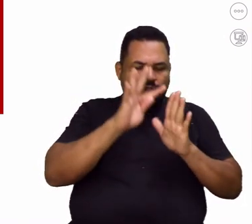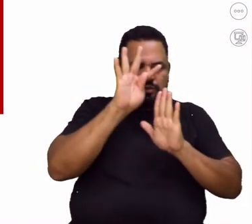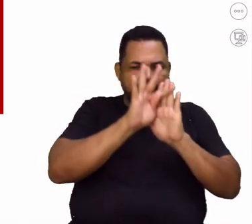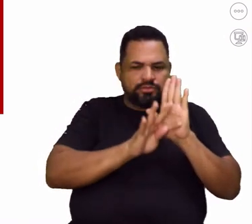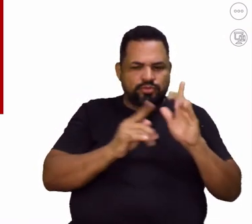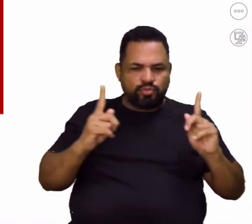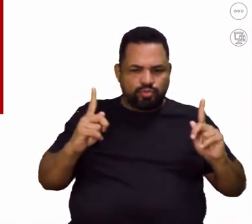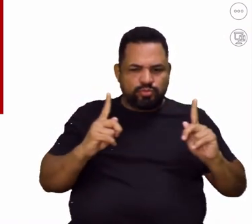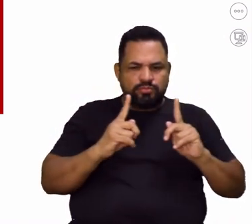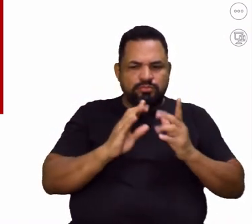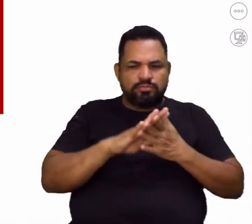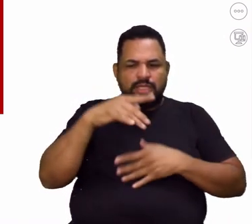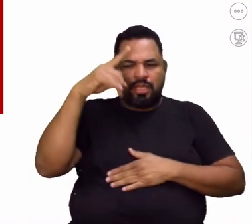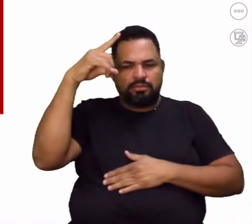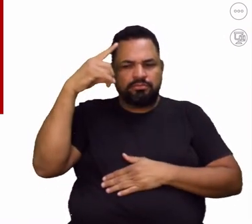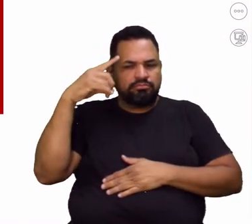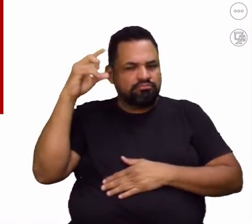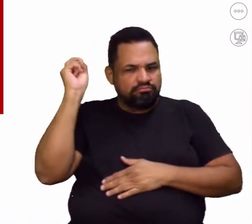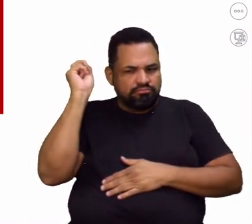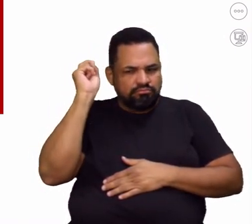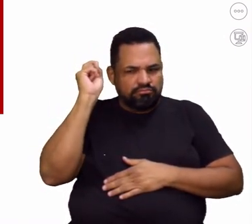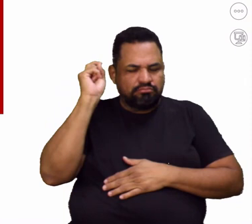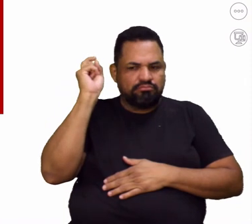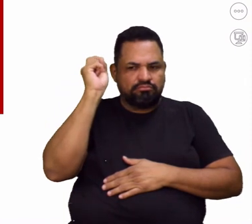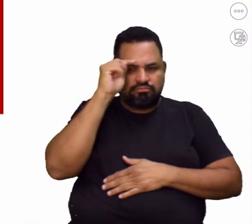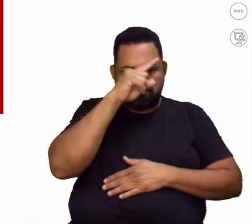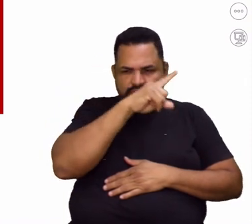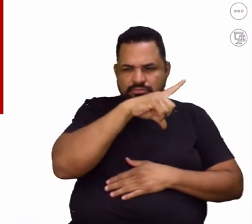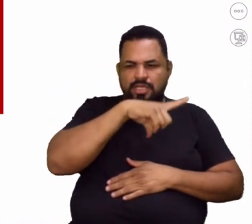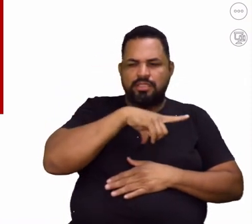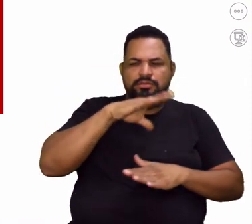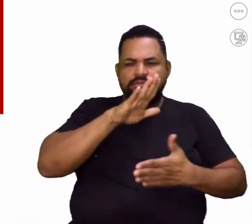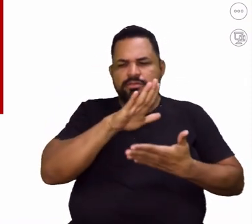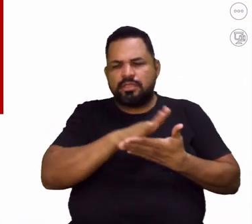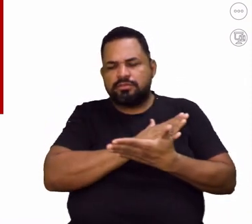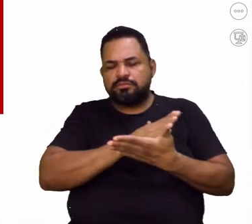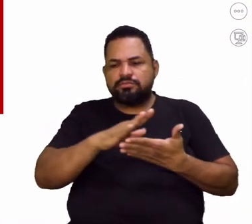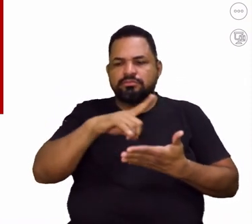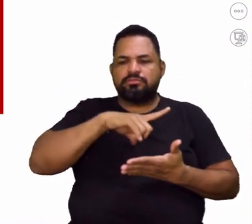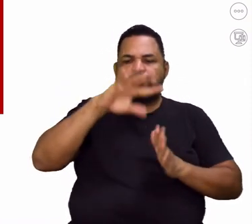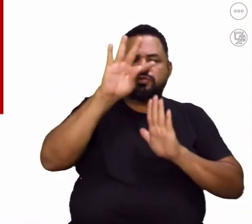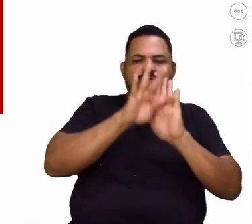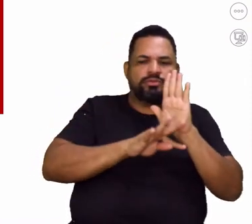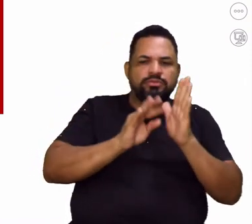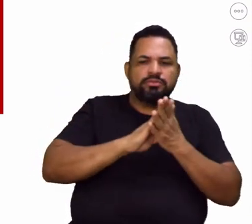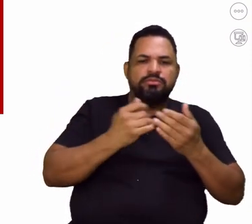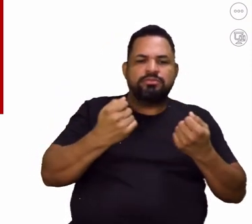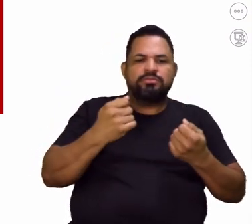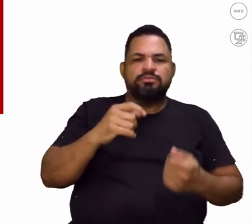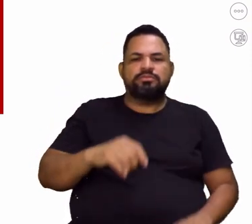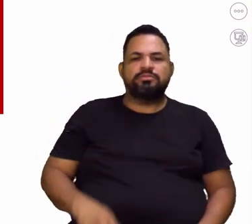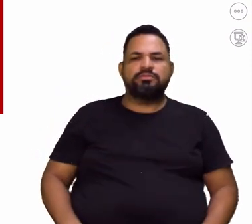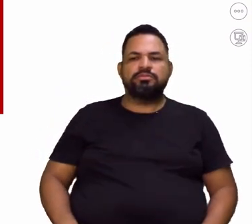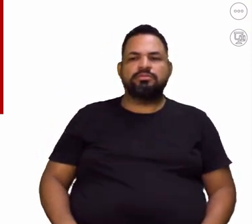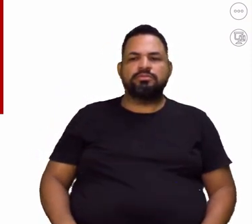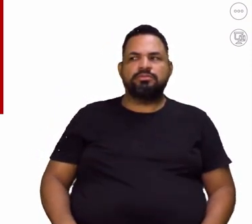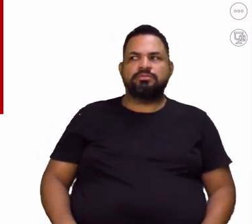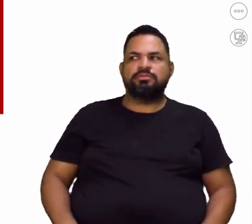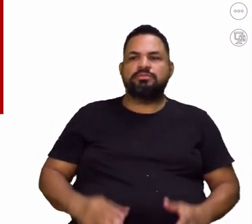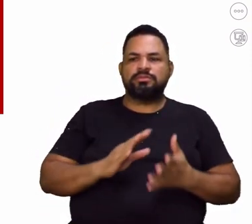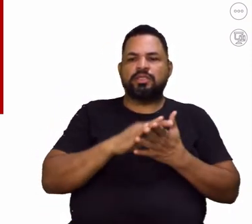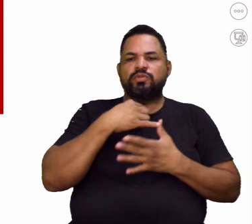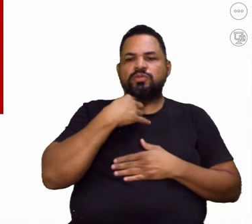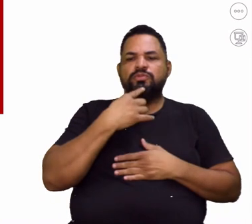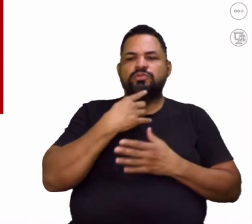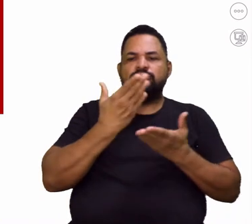tem dificuldade, o texto está muito longo, e aí há esse recurso, né? Então talvez o nosso aluno está ainda em dúvida